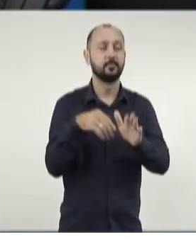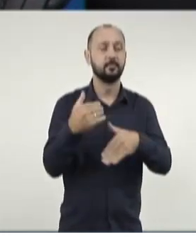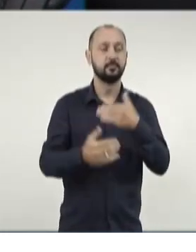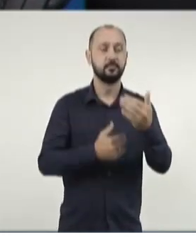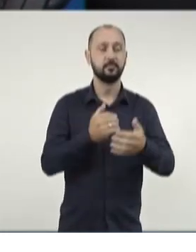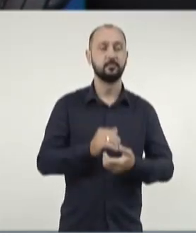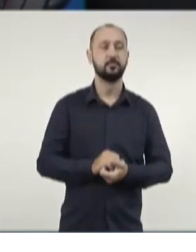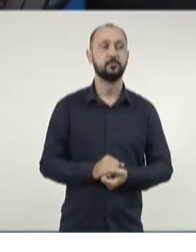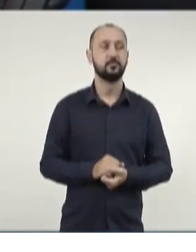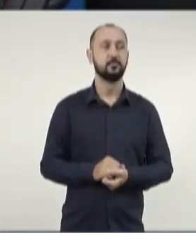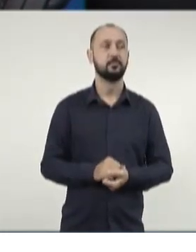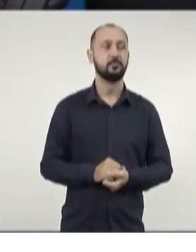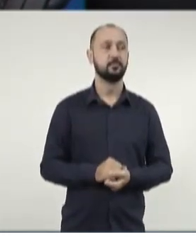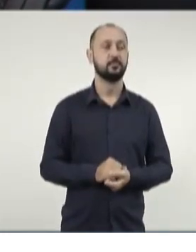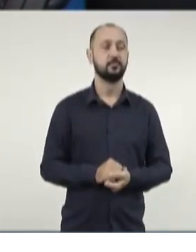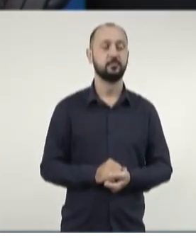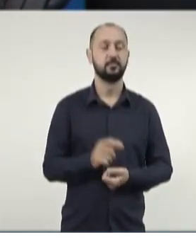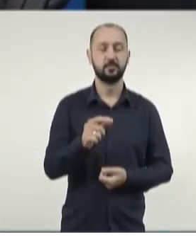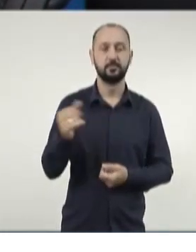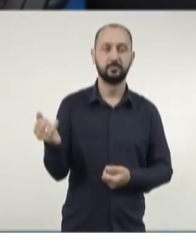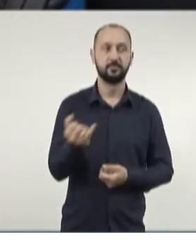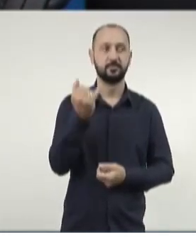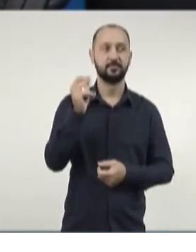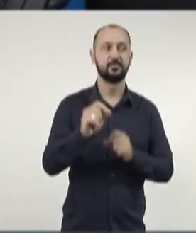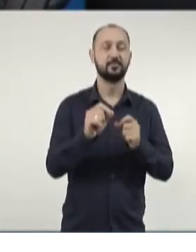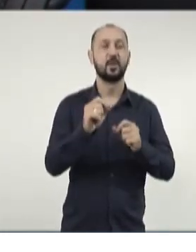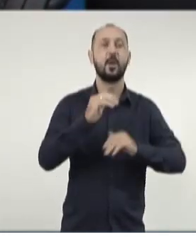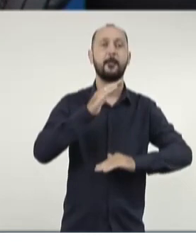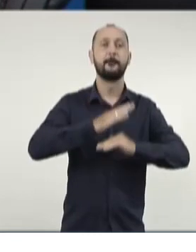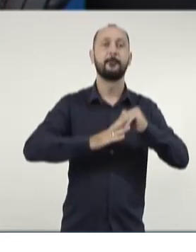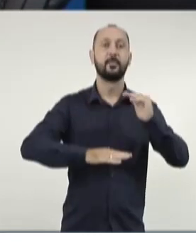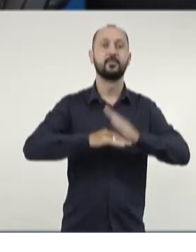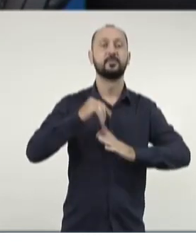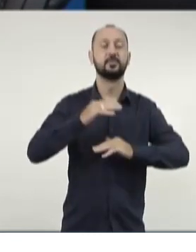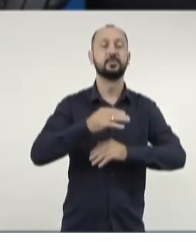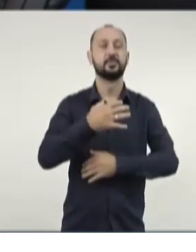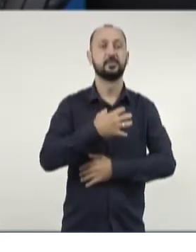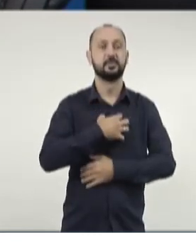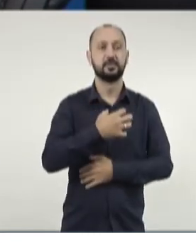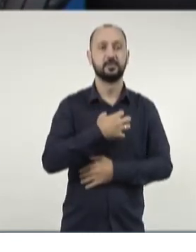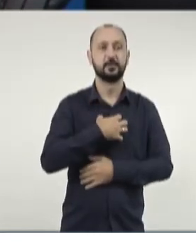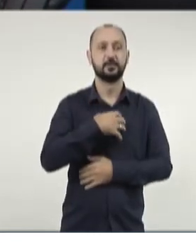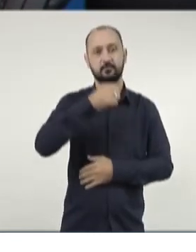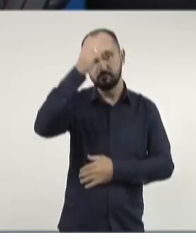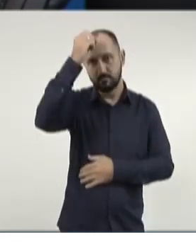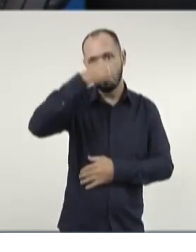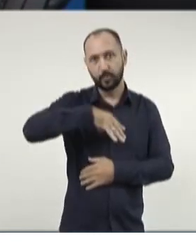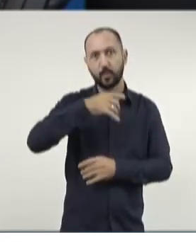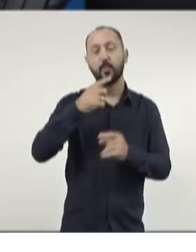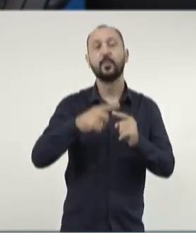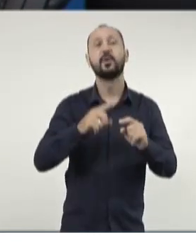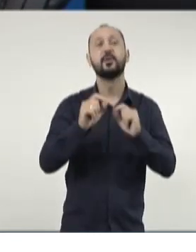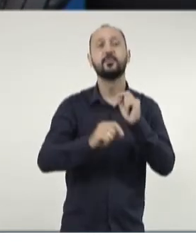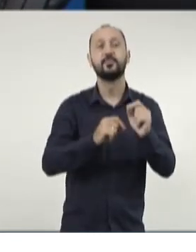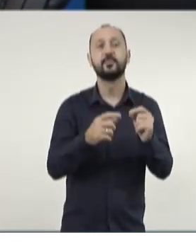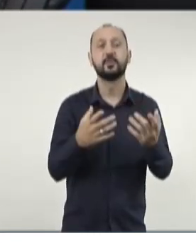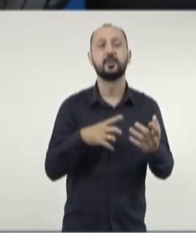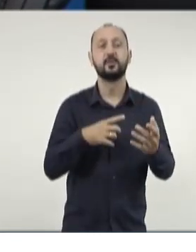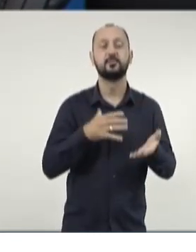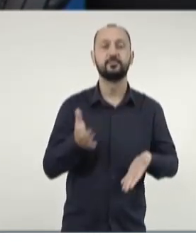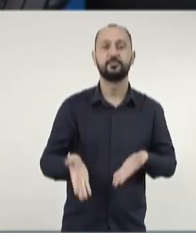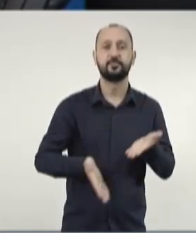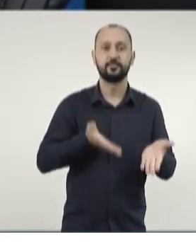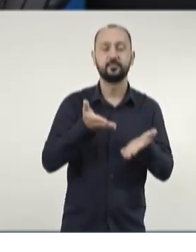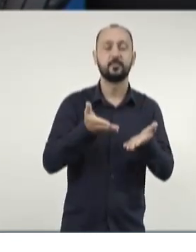paciente, tá? Isso é muito importante. Profissionais que se sentirem agredidos porque um paciente recusa um